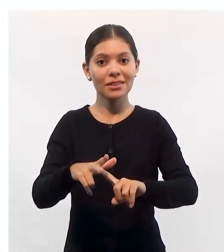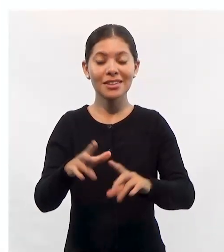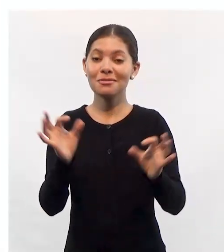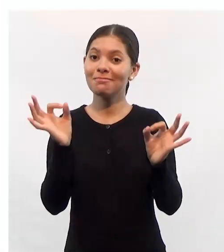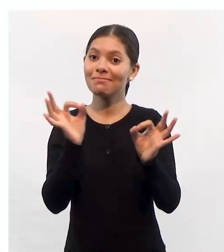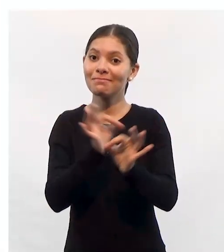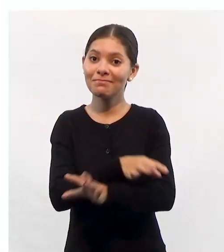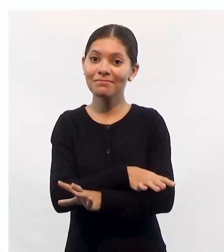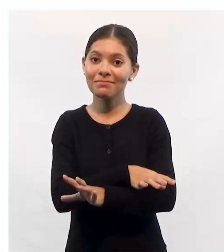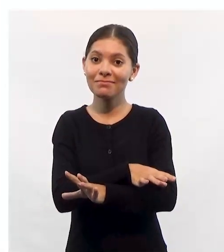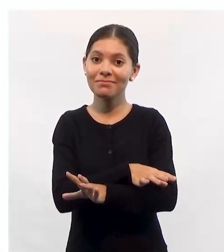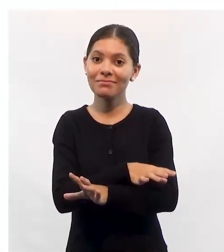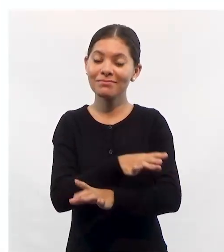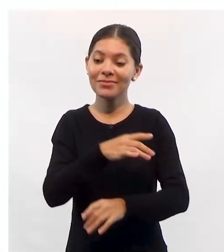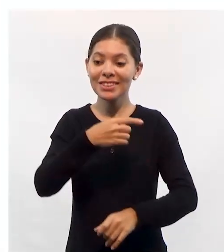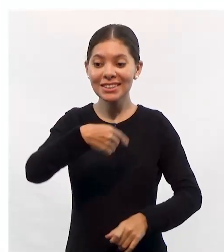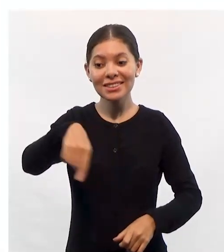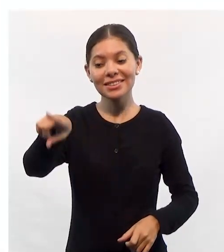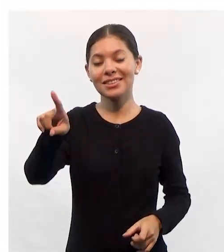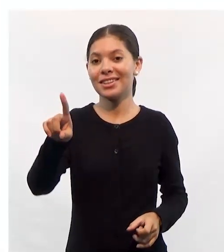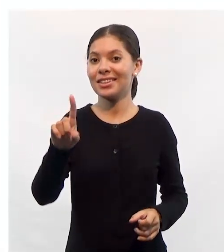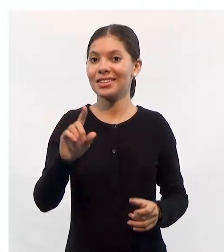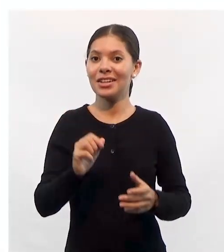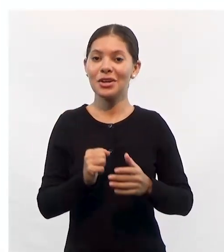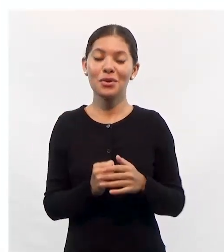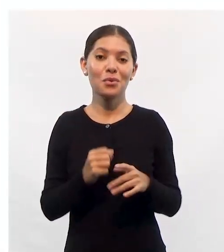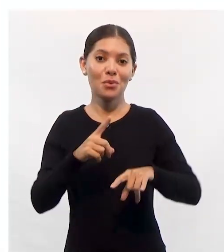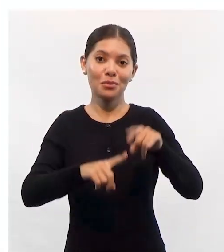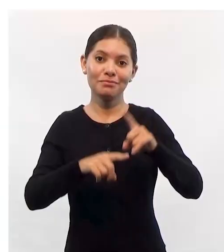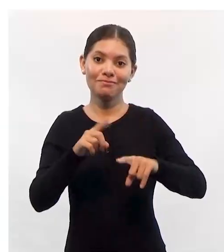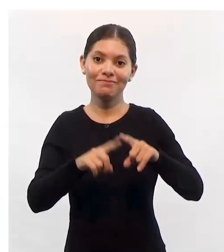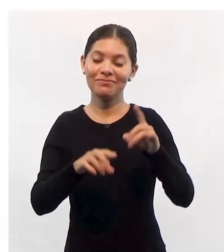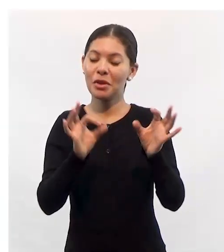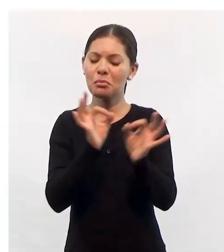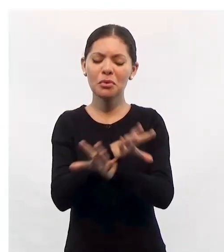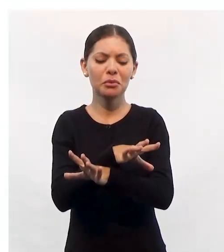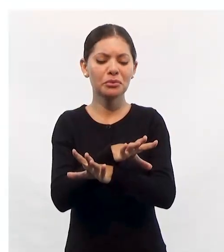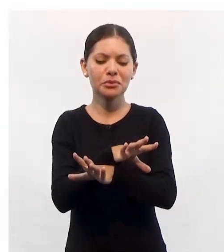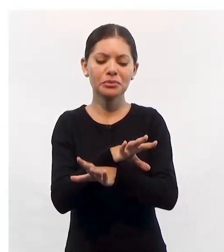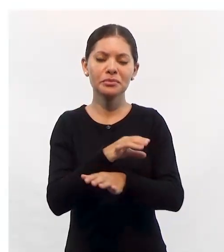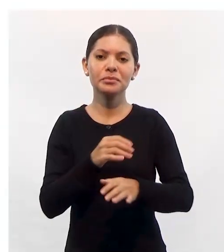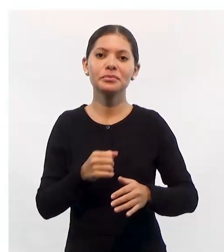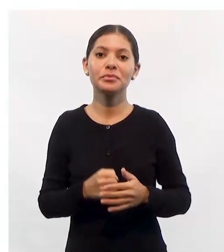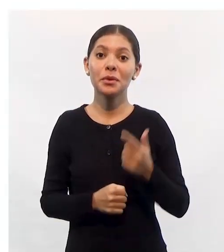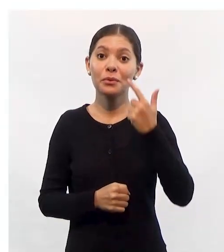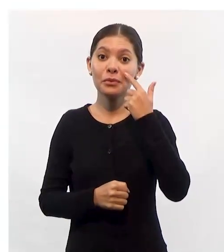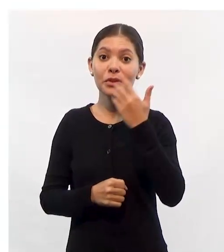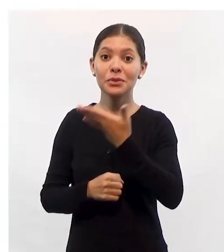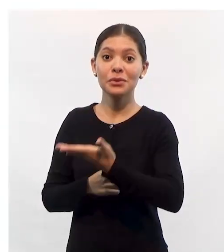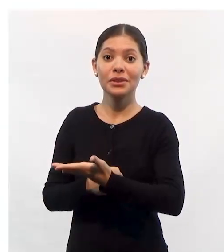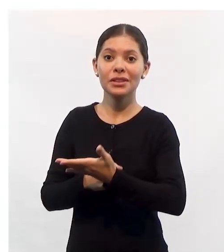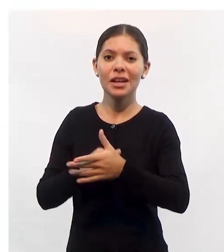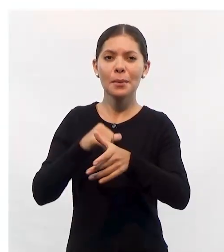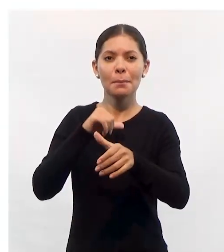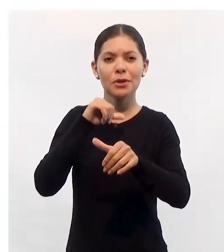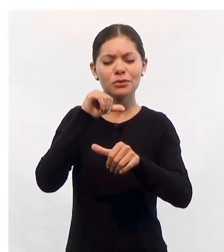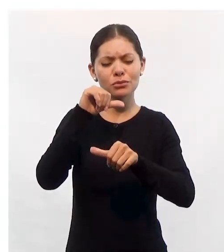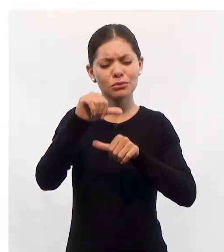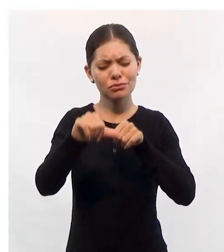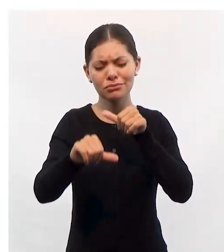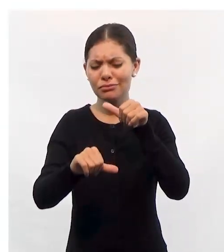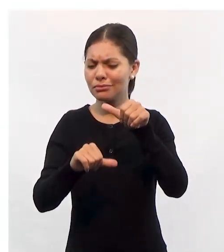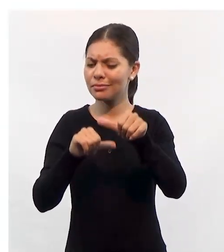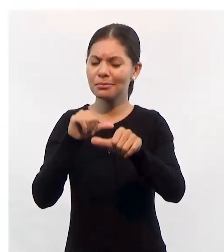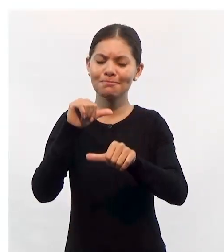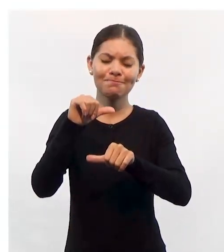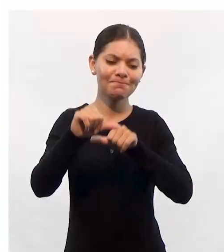e, finalmente, ele sai com a peça pronta. Então, vocês vejam que ele passou com essa peça